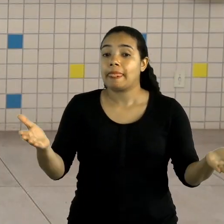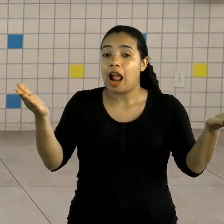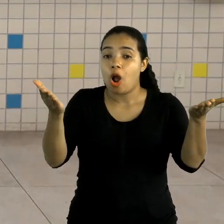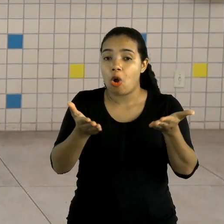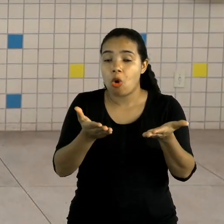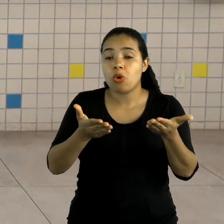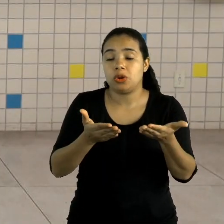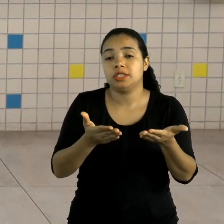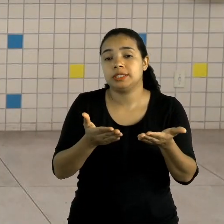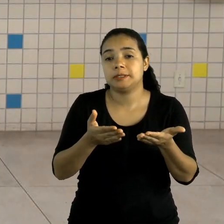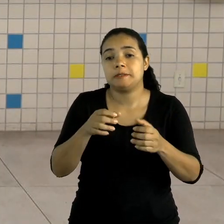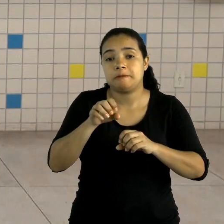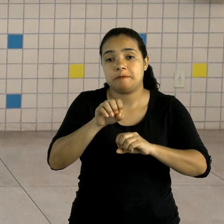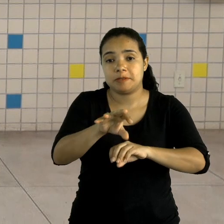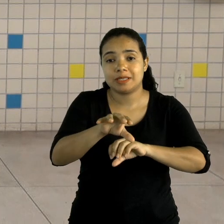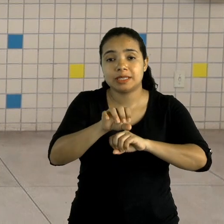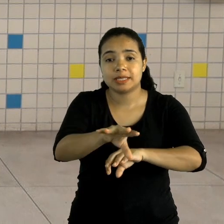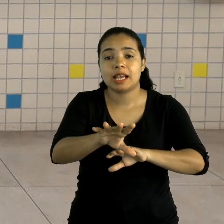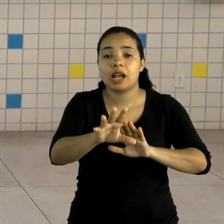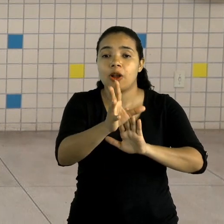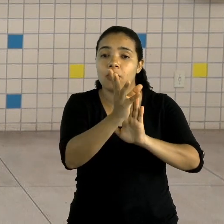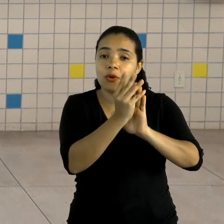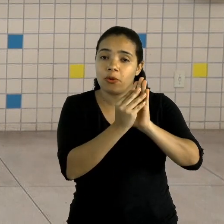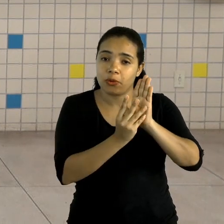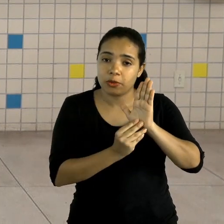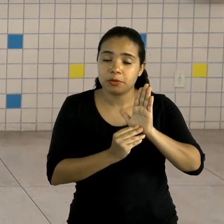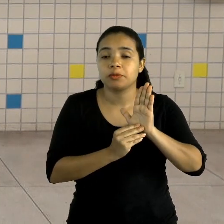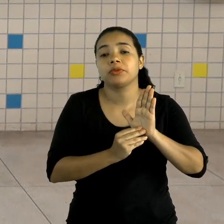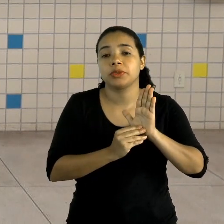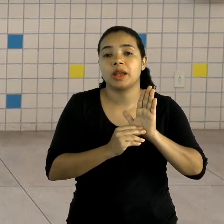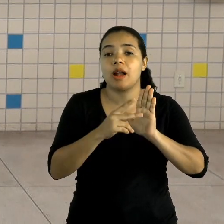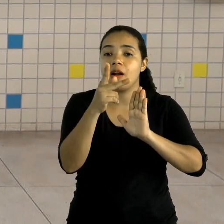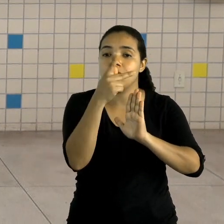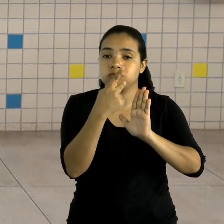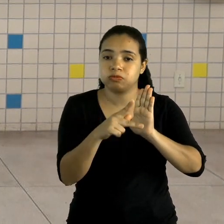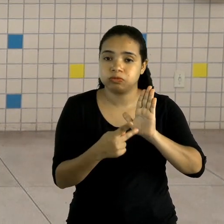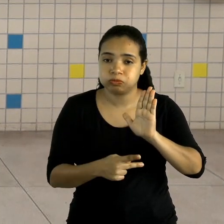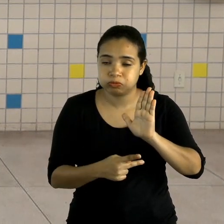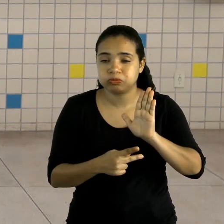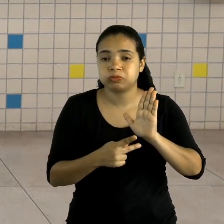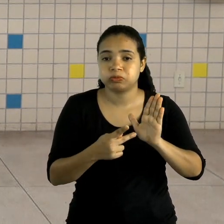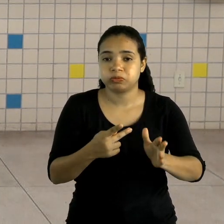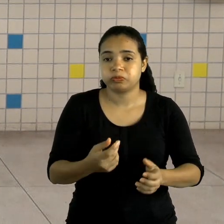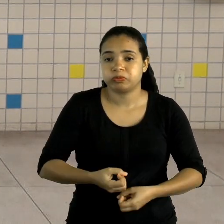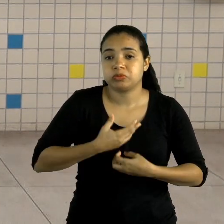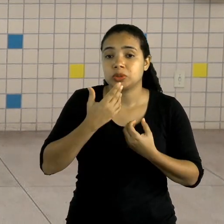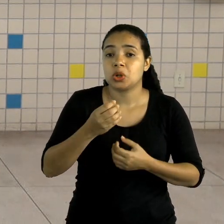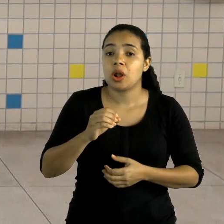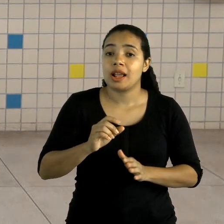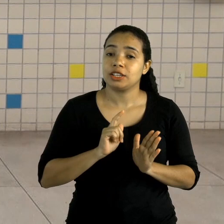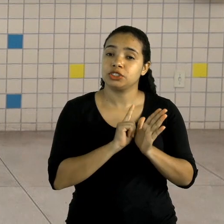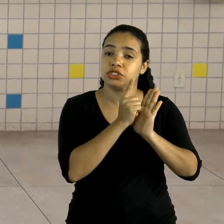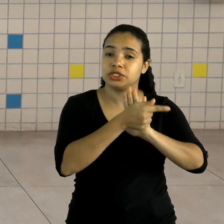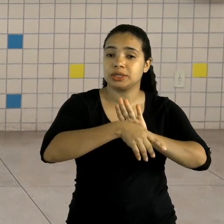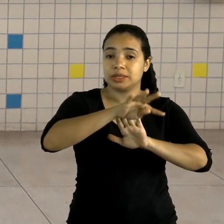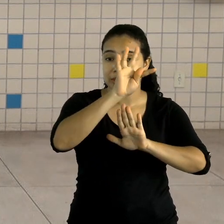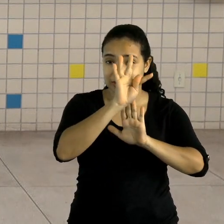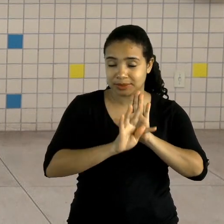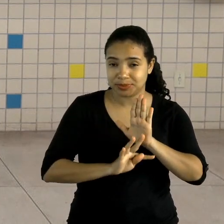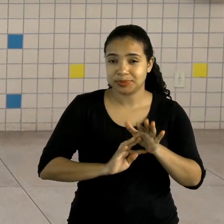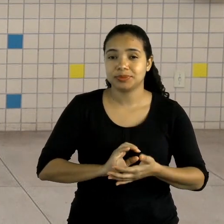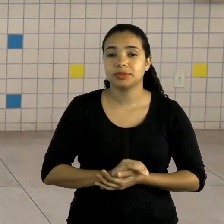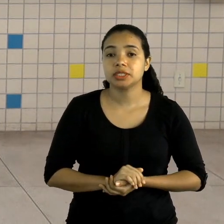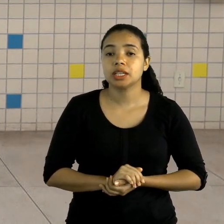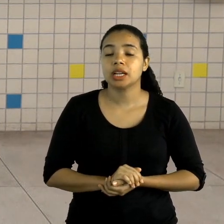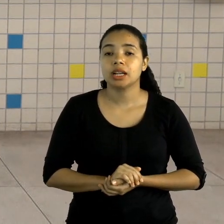estar trabalhando com o conteúdo gênero textual, poema visual ou poema concreto. Mas